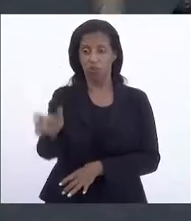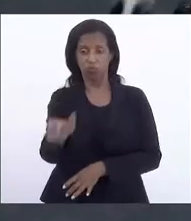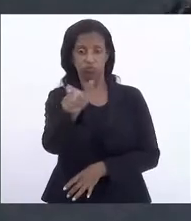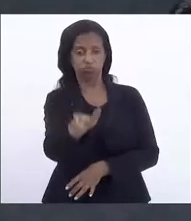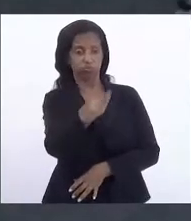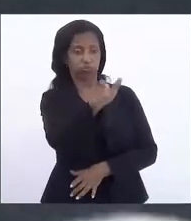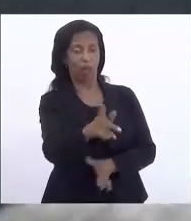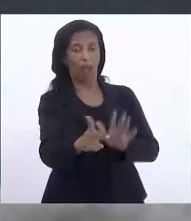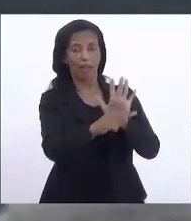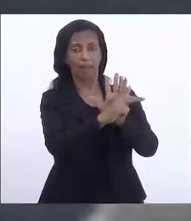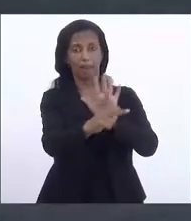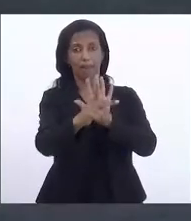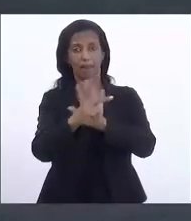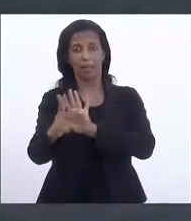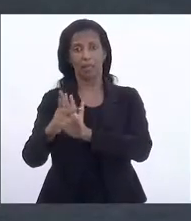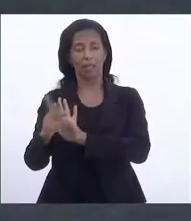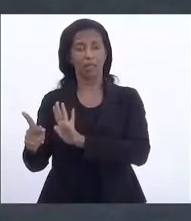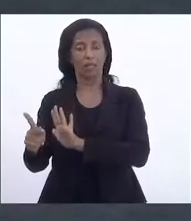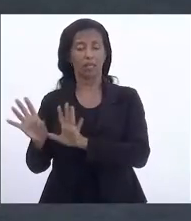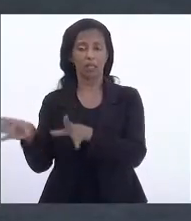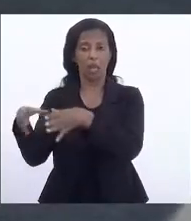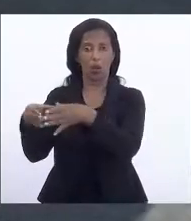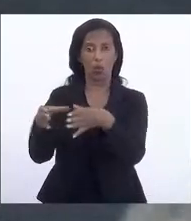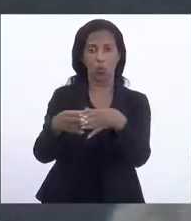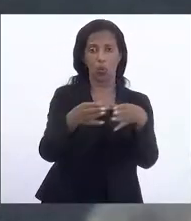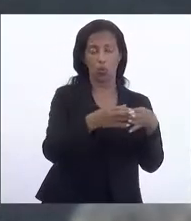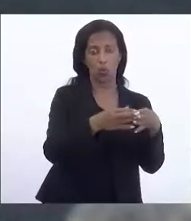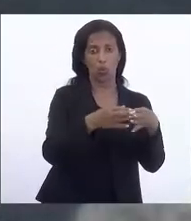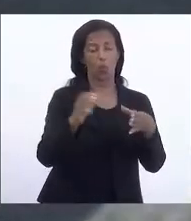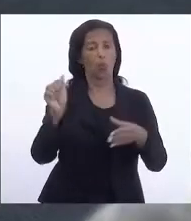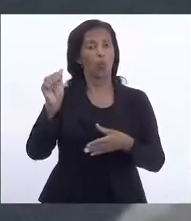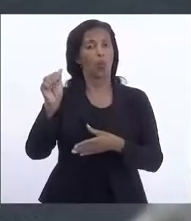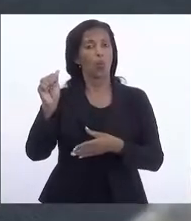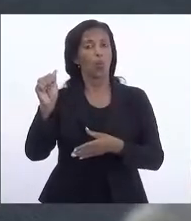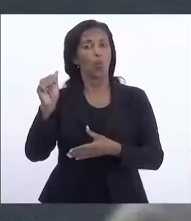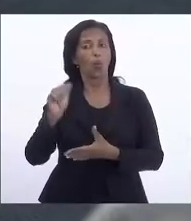que pertencem a grupos de matrizes